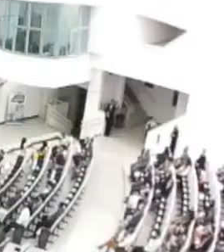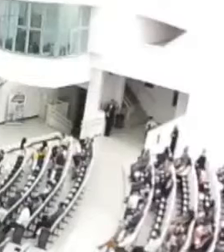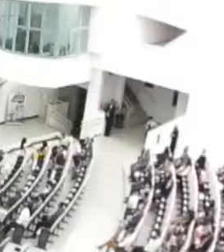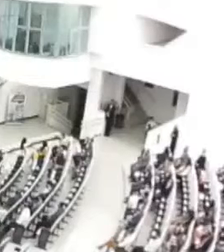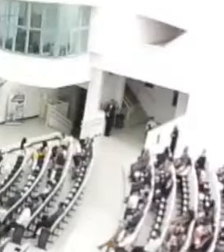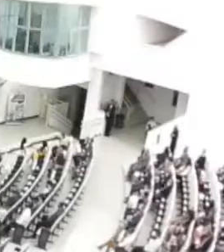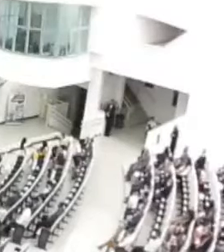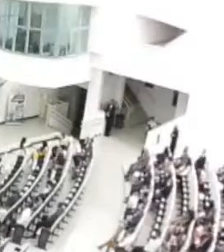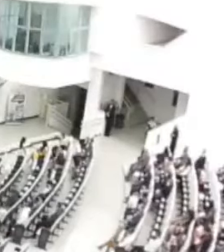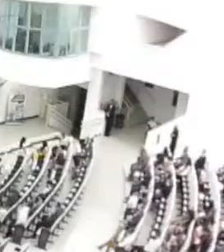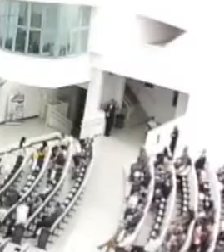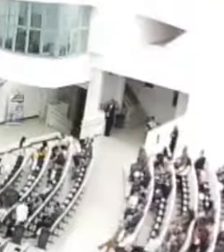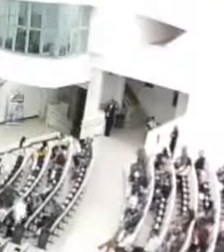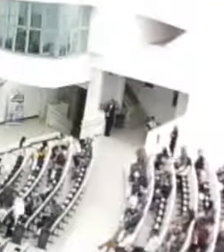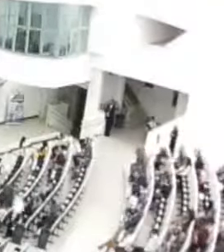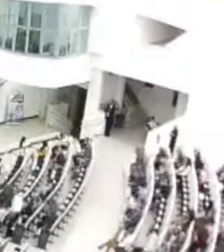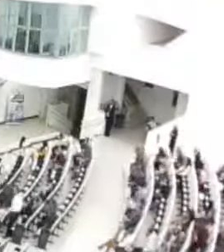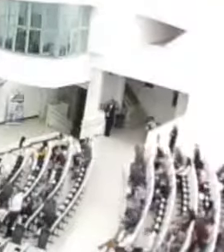fiquemos de pé, irmãos.